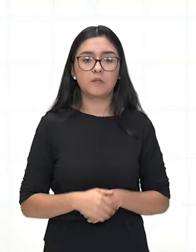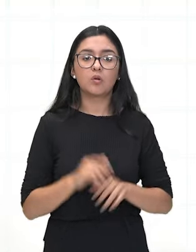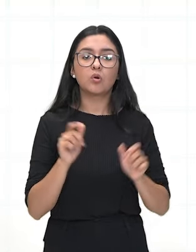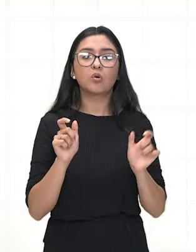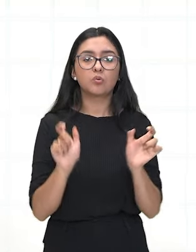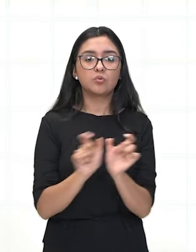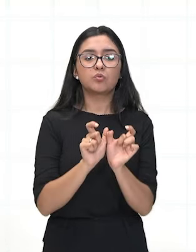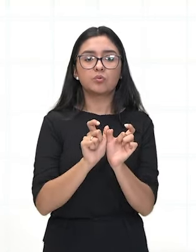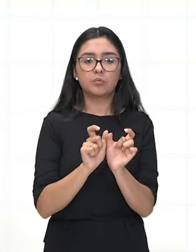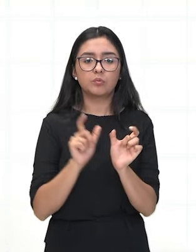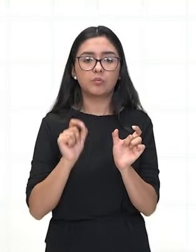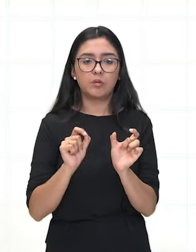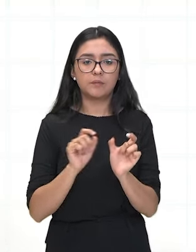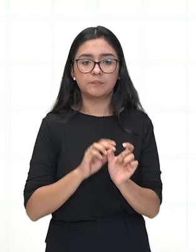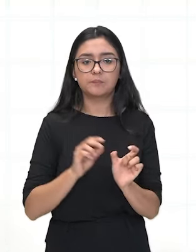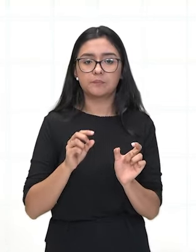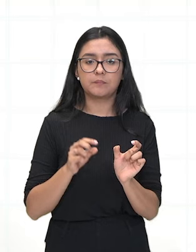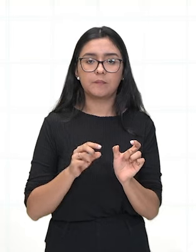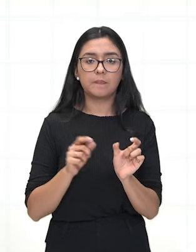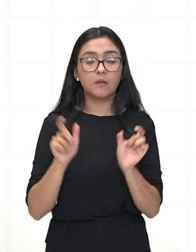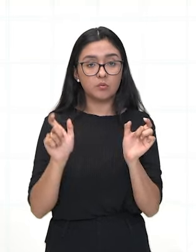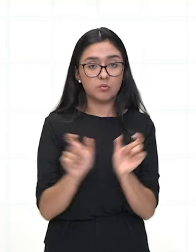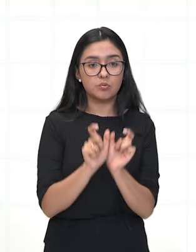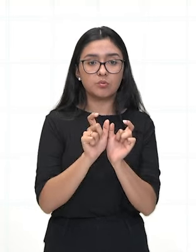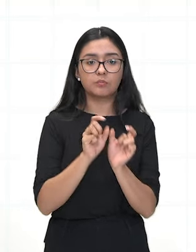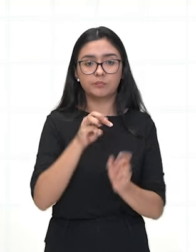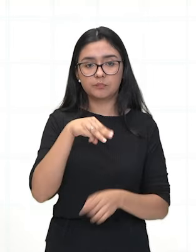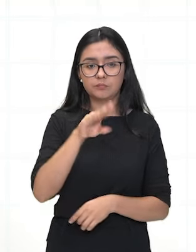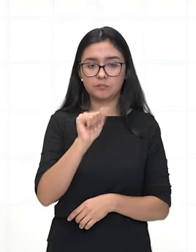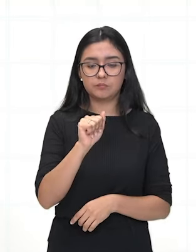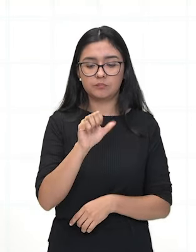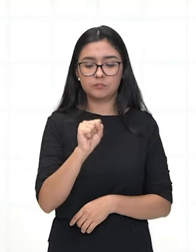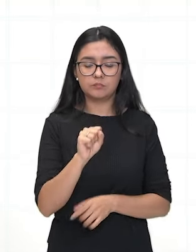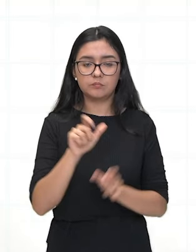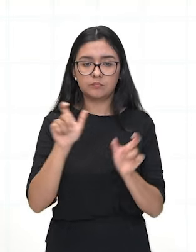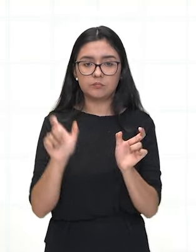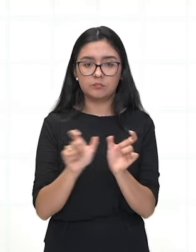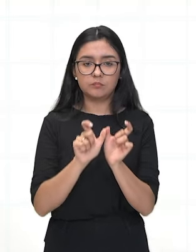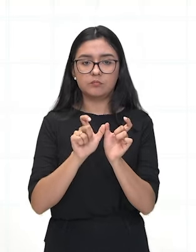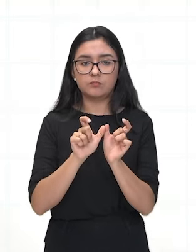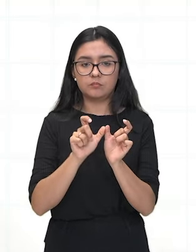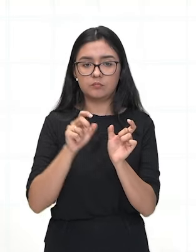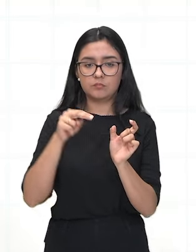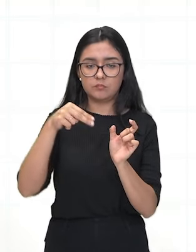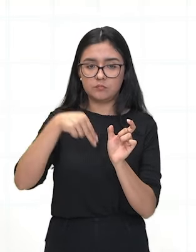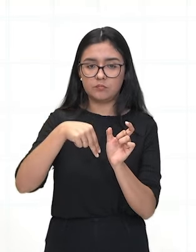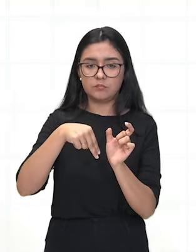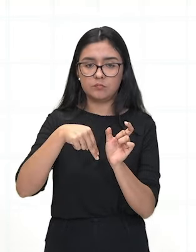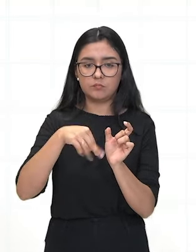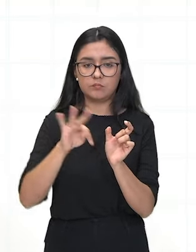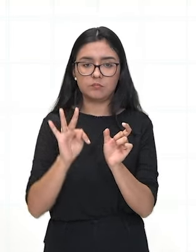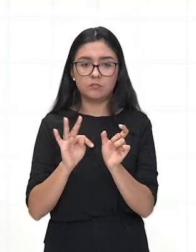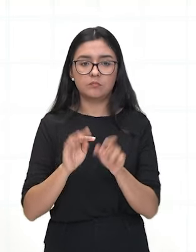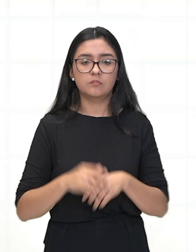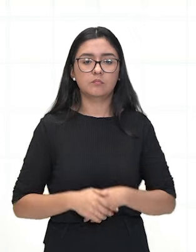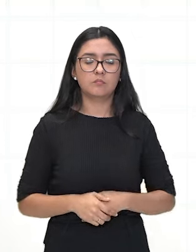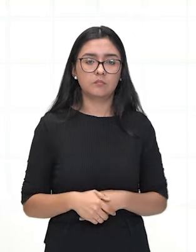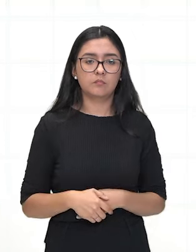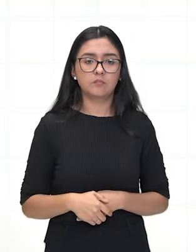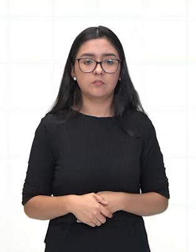o Né o not do conjunto com o os tiro o o daqui E aí no final fica assim